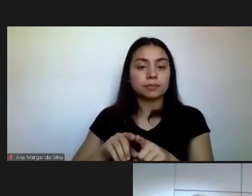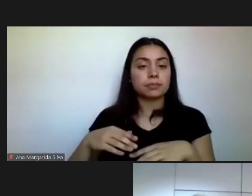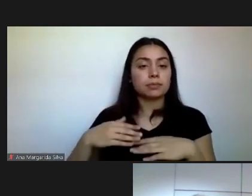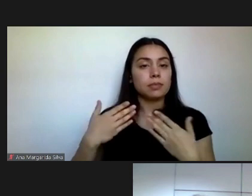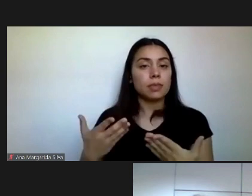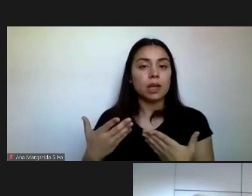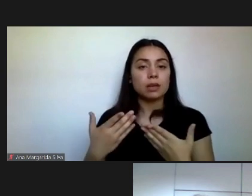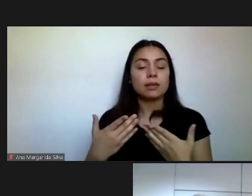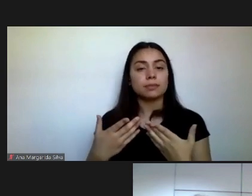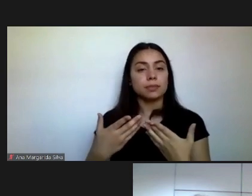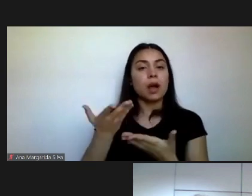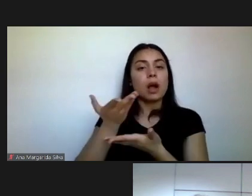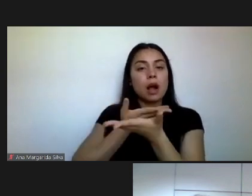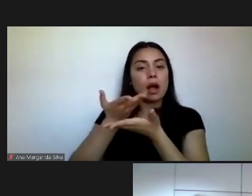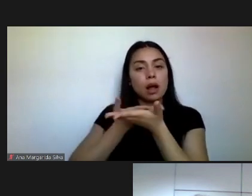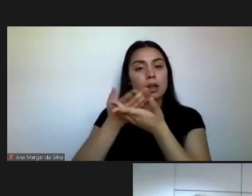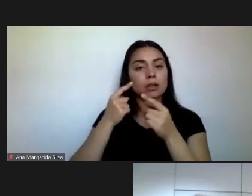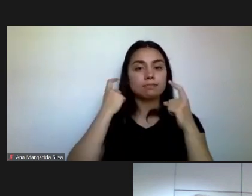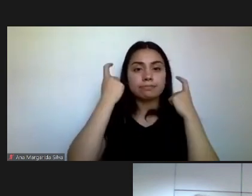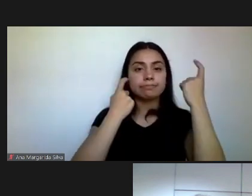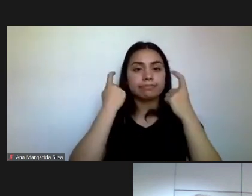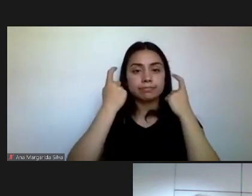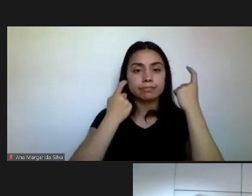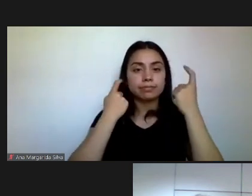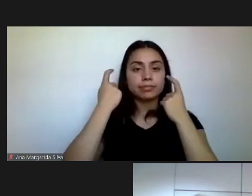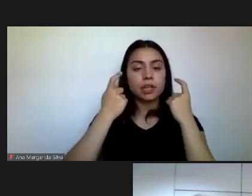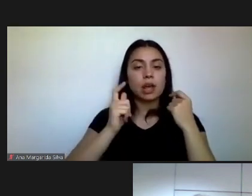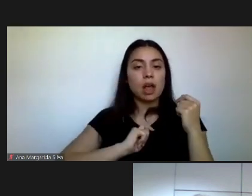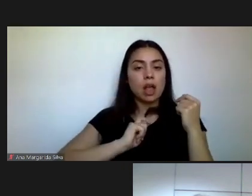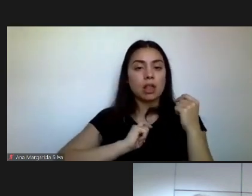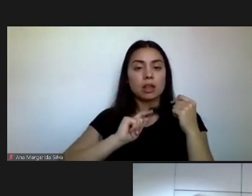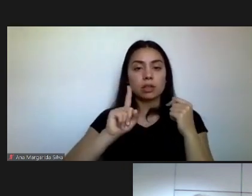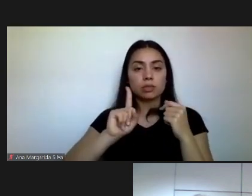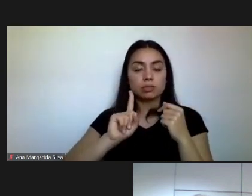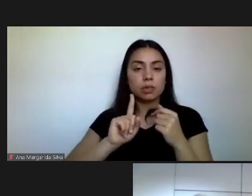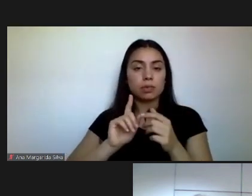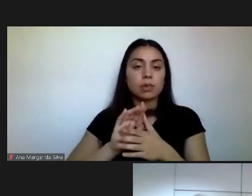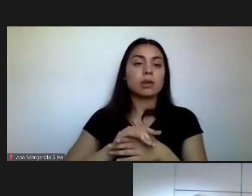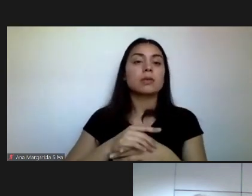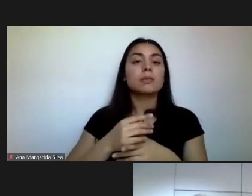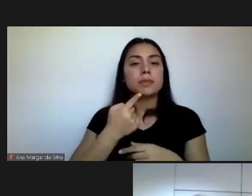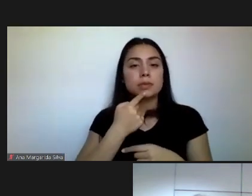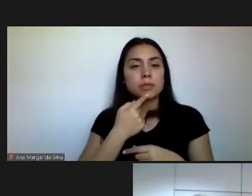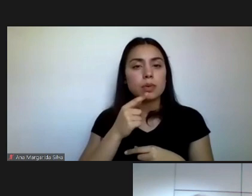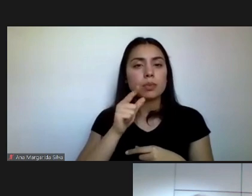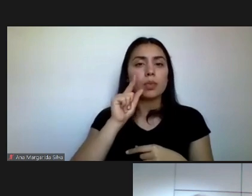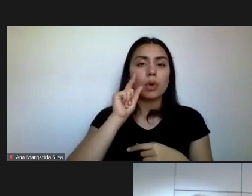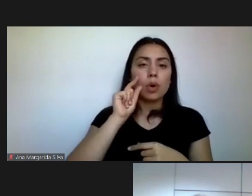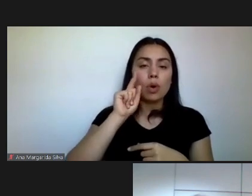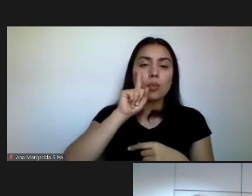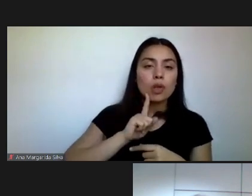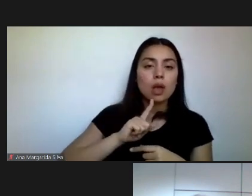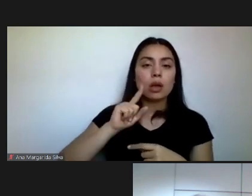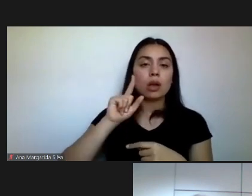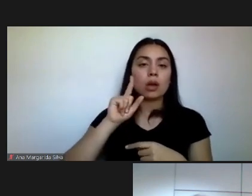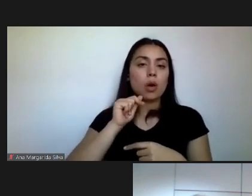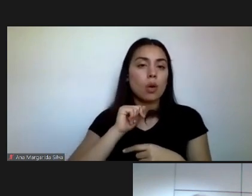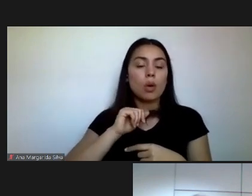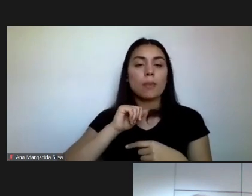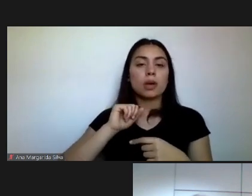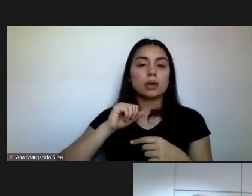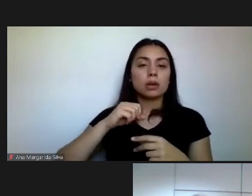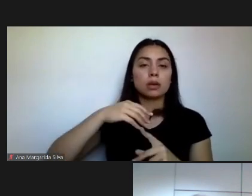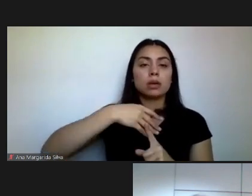da reflexão, e não estávamos apenas a refletir sobre questões étnicas, introduzimos algumas questões de género, algumas questões LGBT, não é?